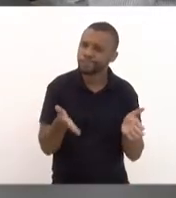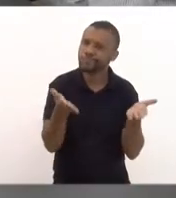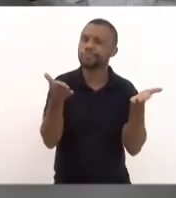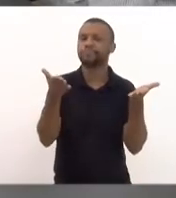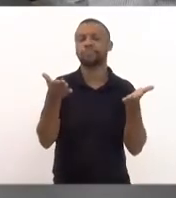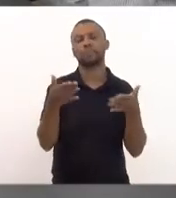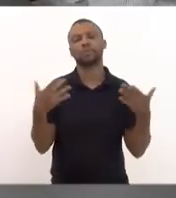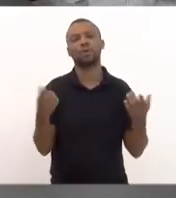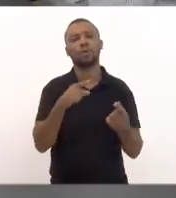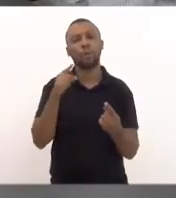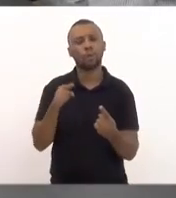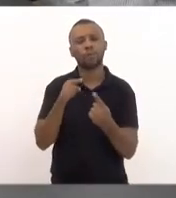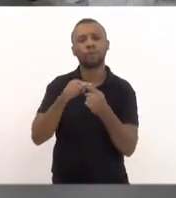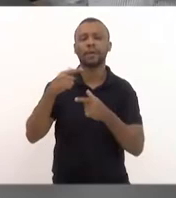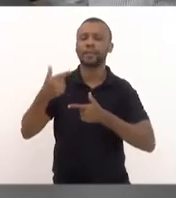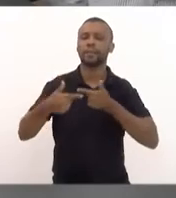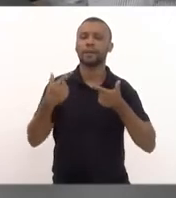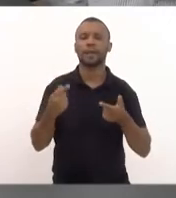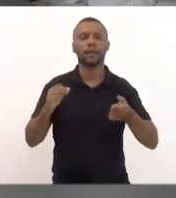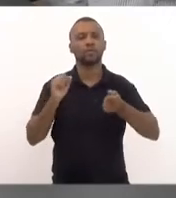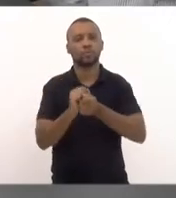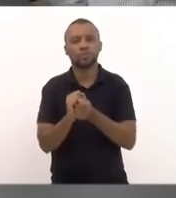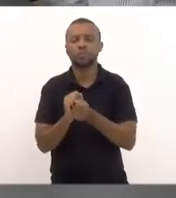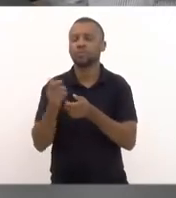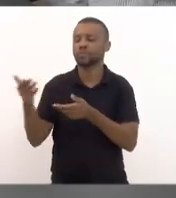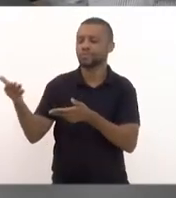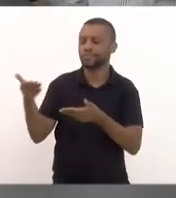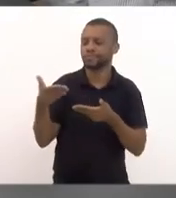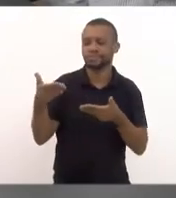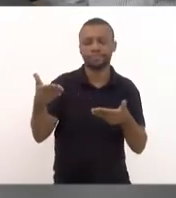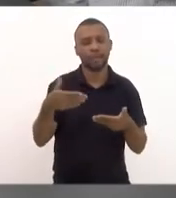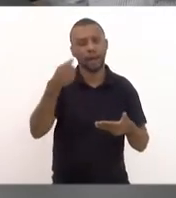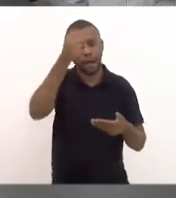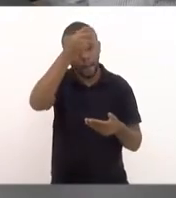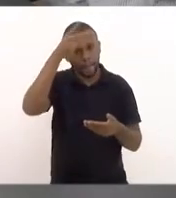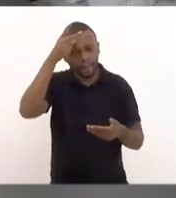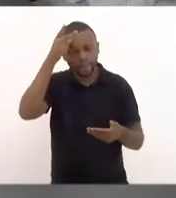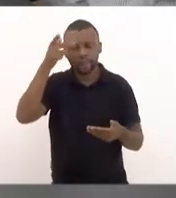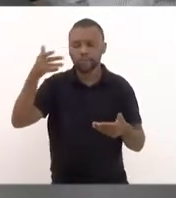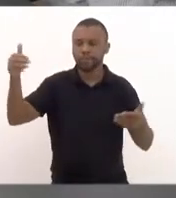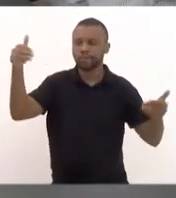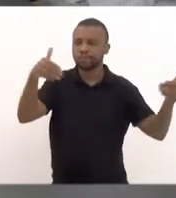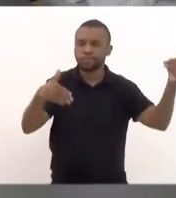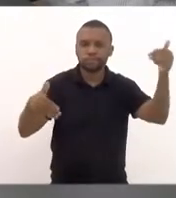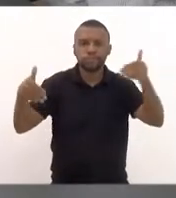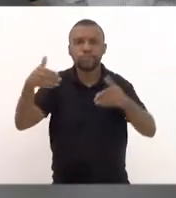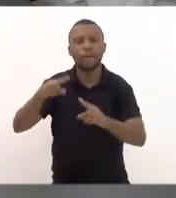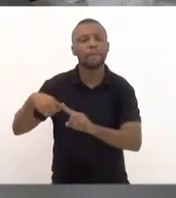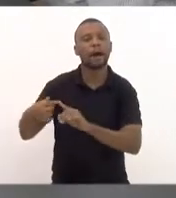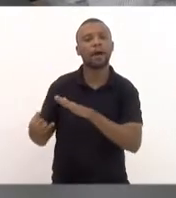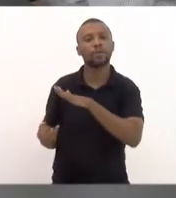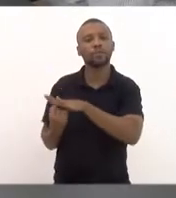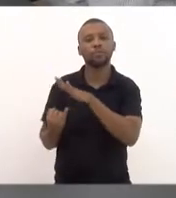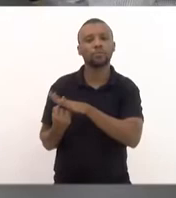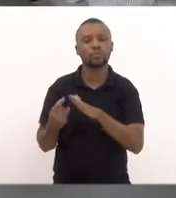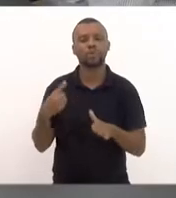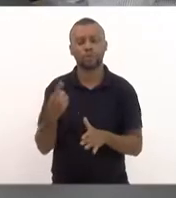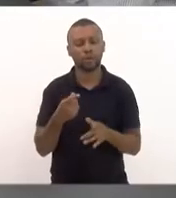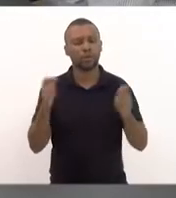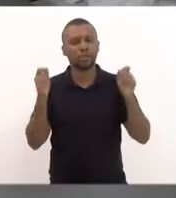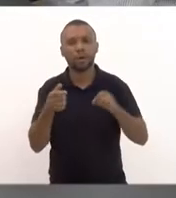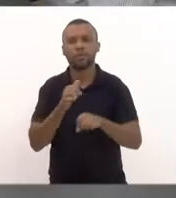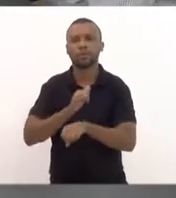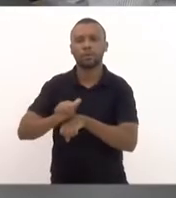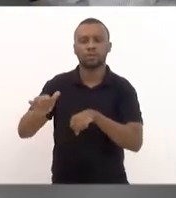é fazer um trabalho em conjunto, trazer as prefeituras, trazer o instituto junto, para que a gente possa, de uma forma